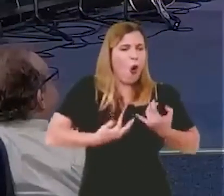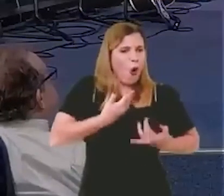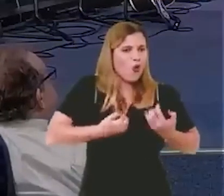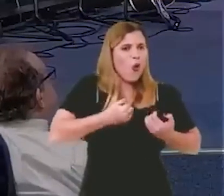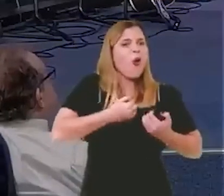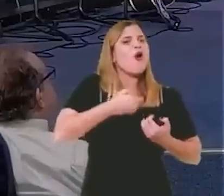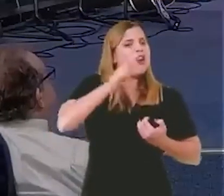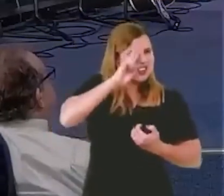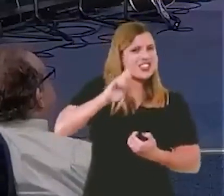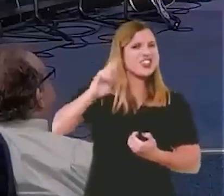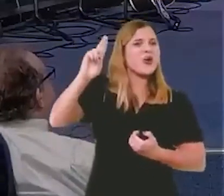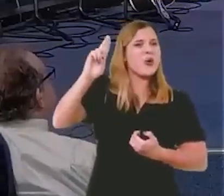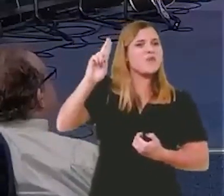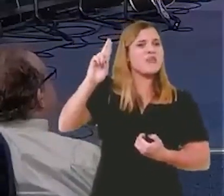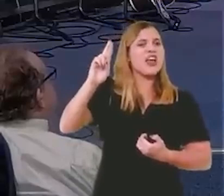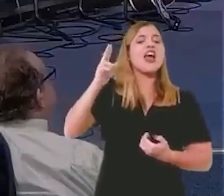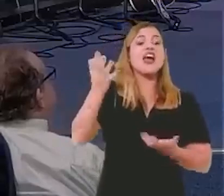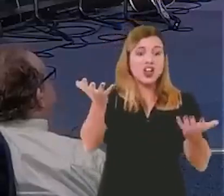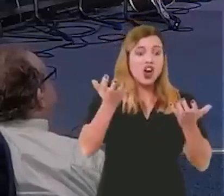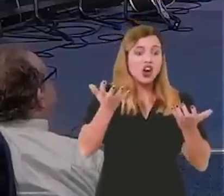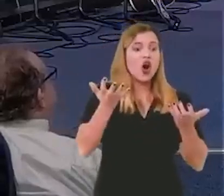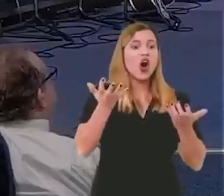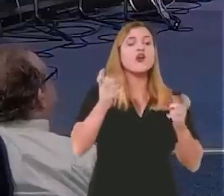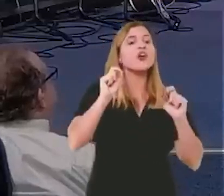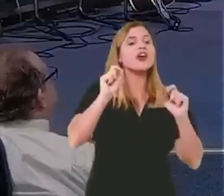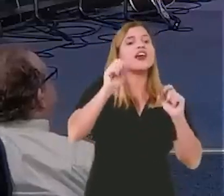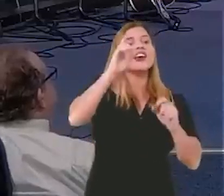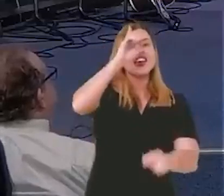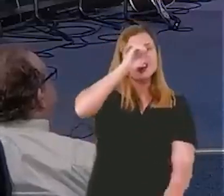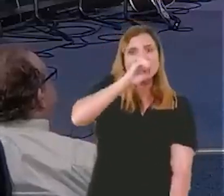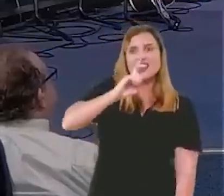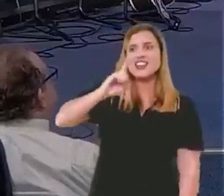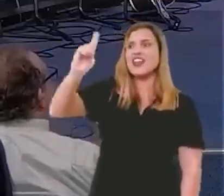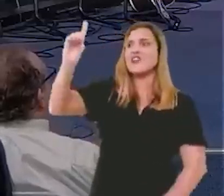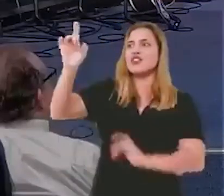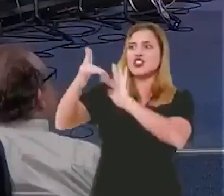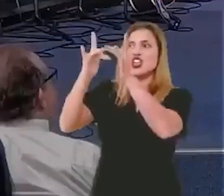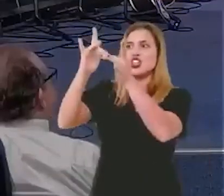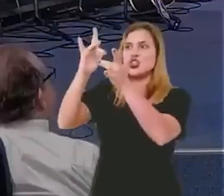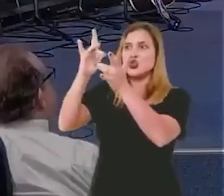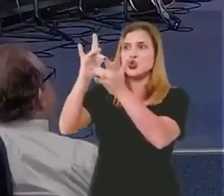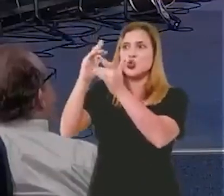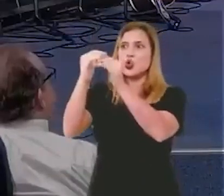Eu tenho um lema de vida: convém que ele cresça e que eu diminua.